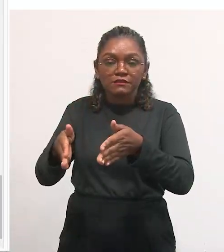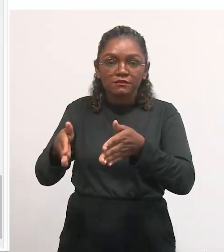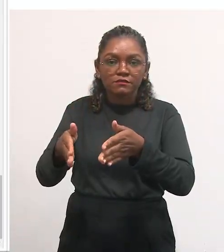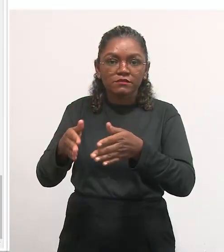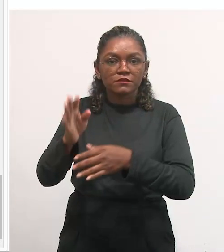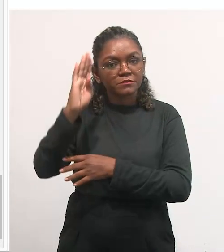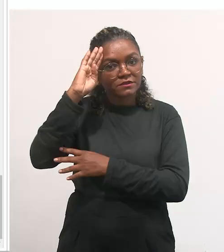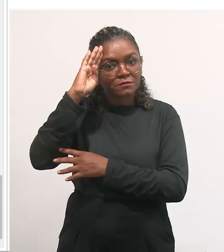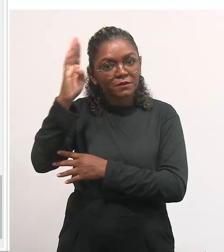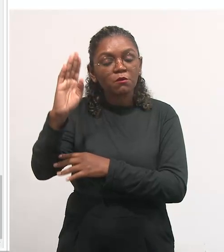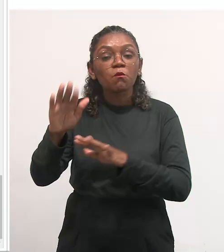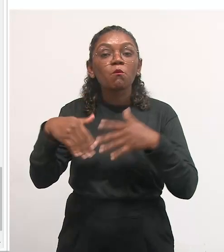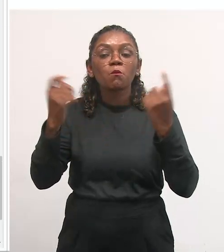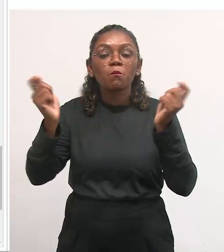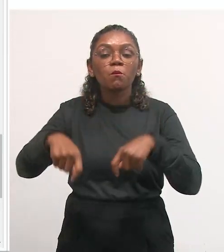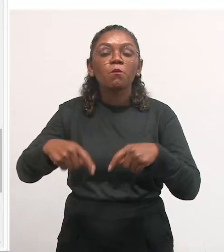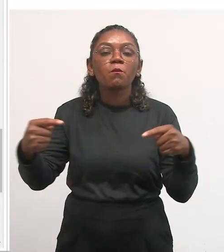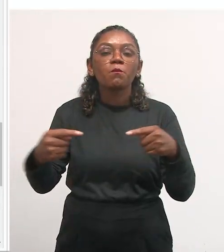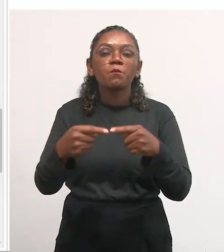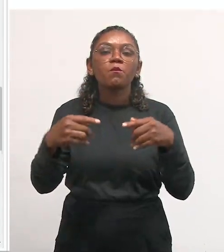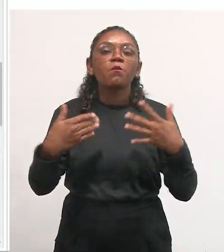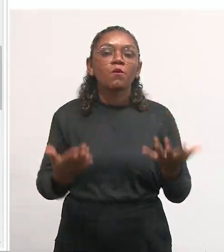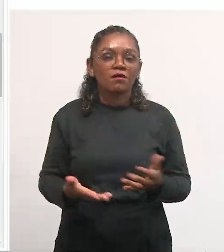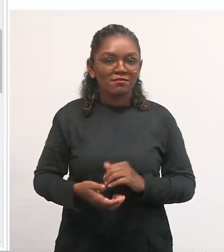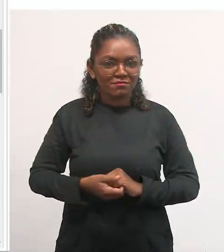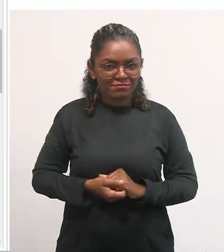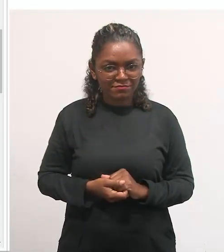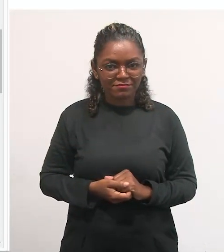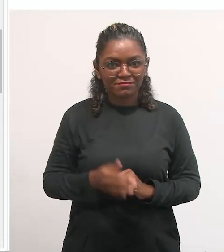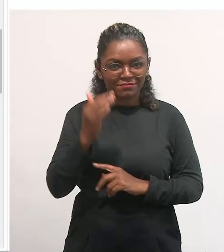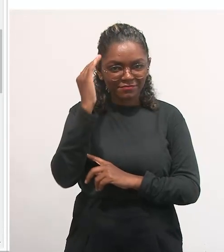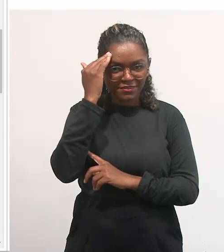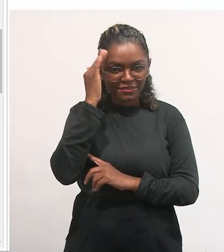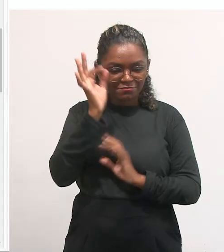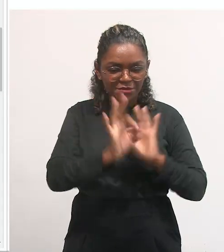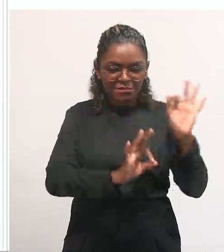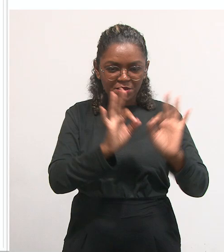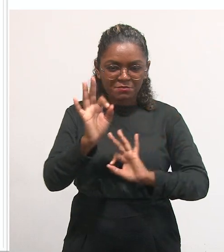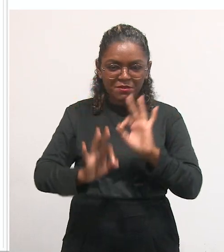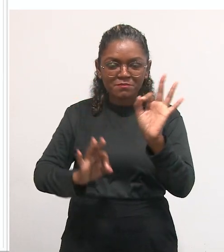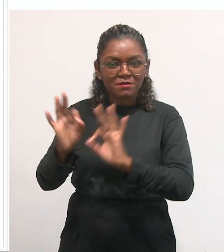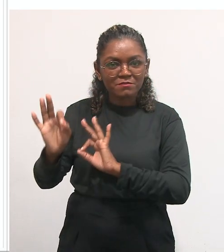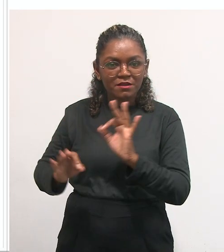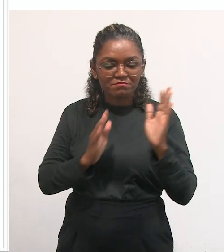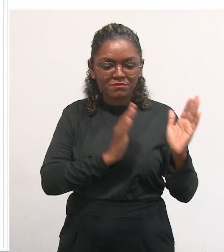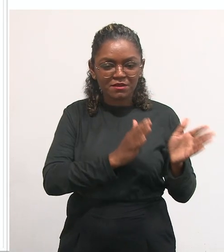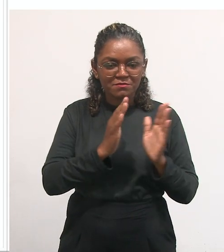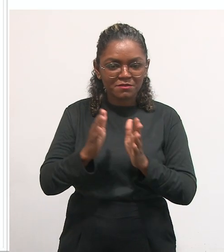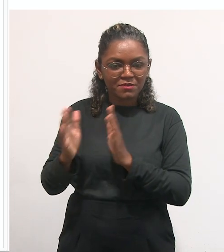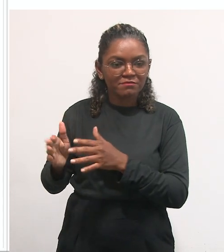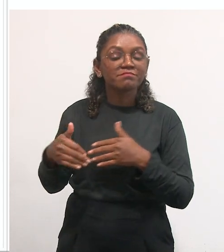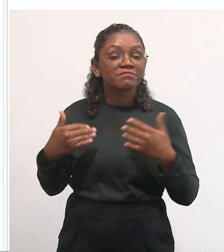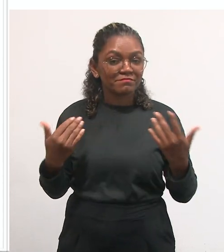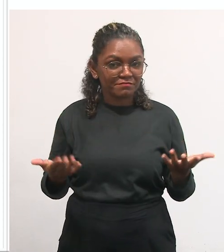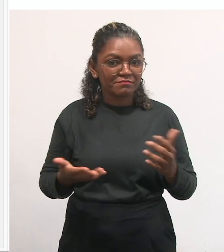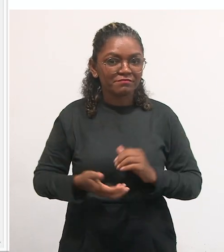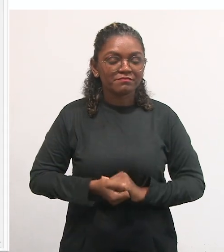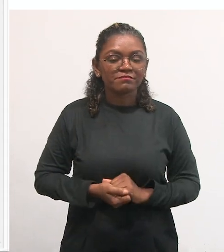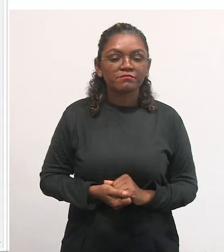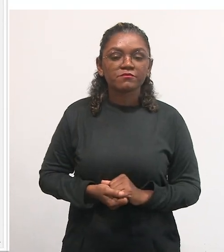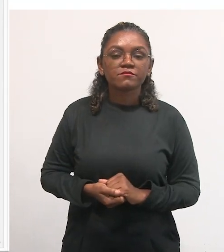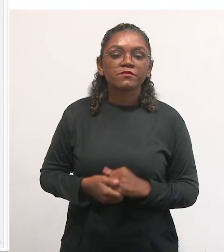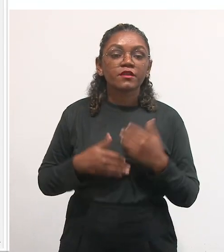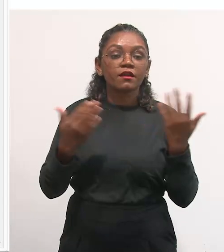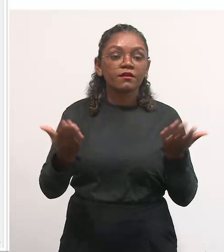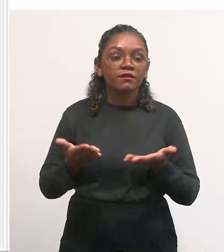tá? Então, é assim que se organiza cada competência na LDB. Então, olha só, vou lá no ensino médio, só para a